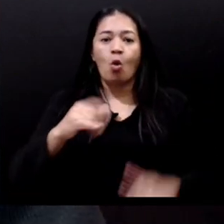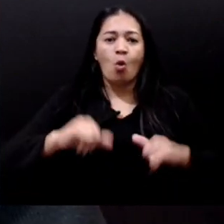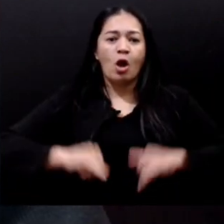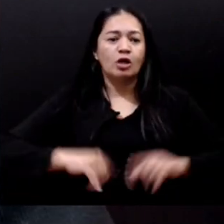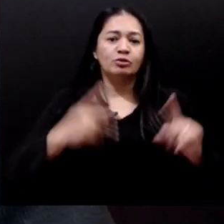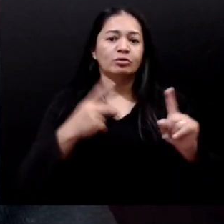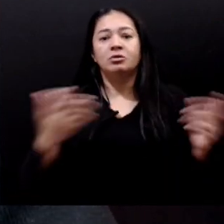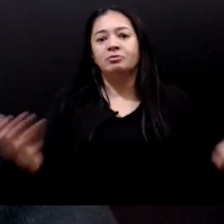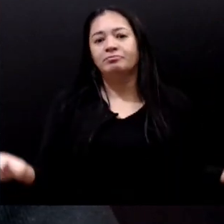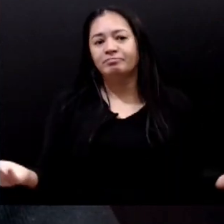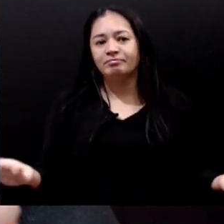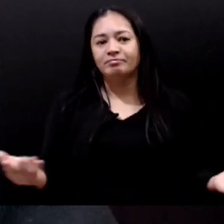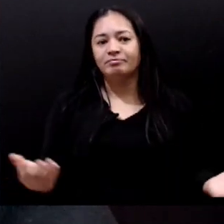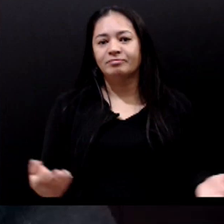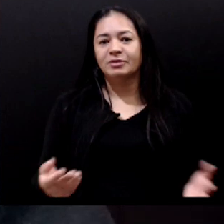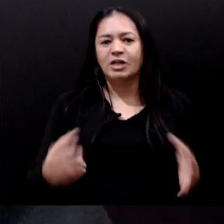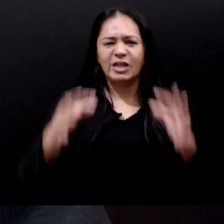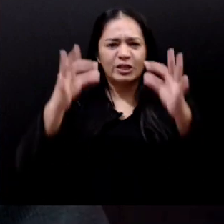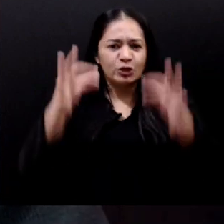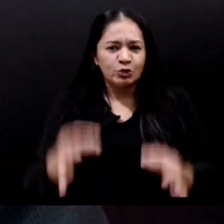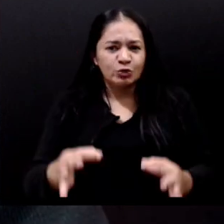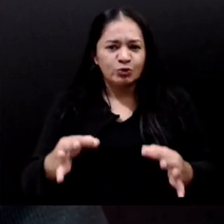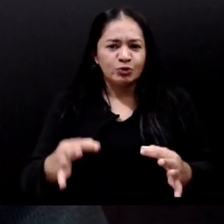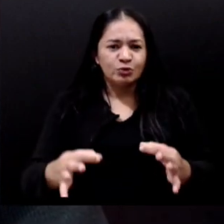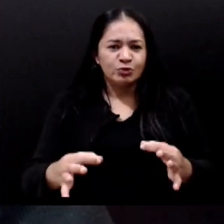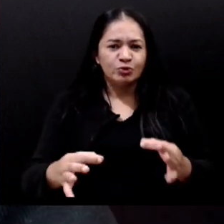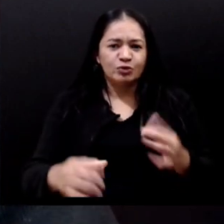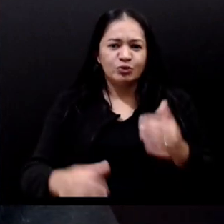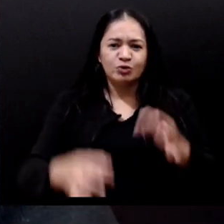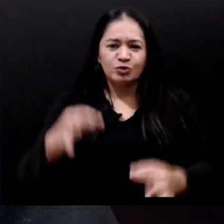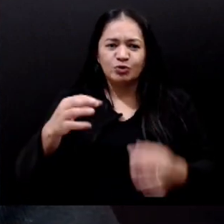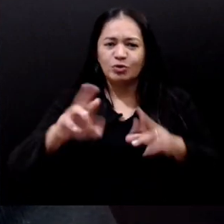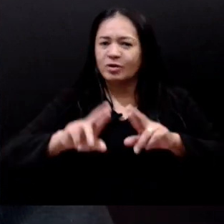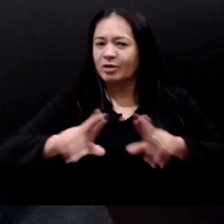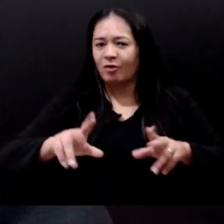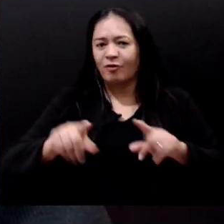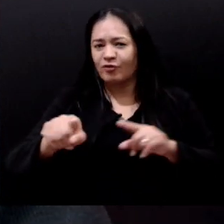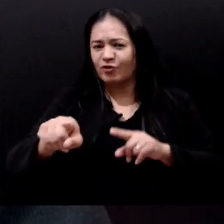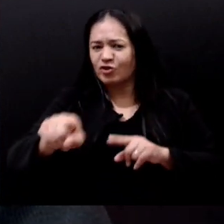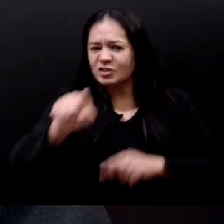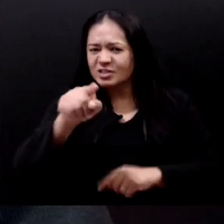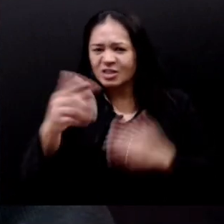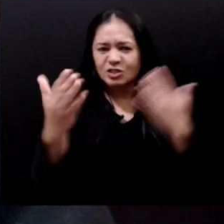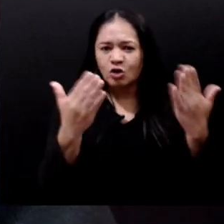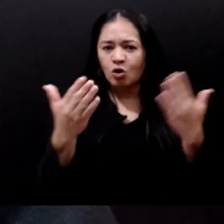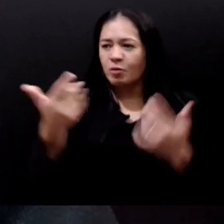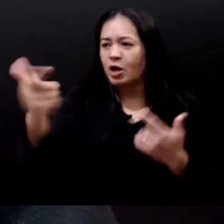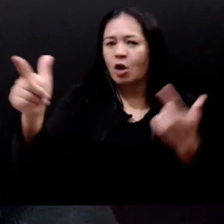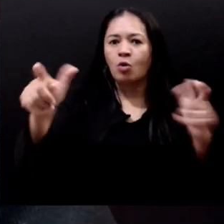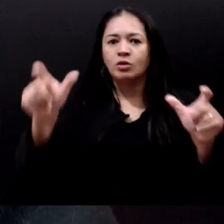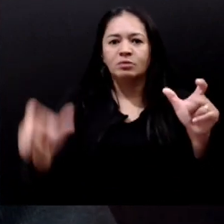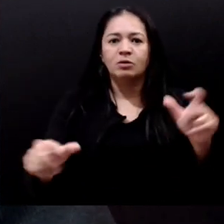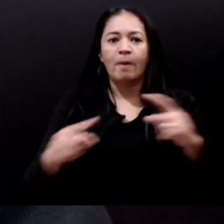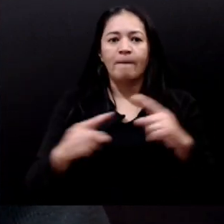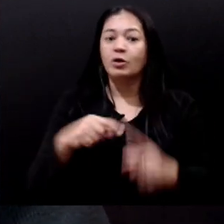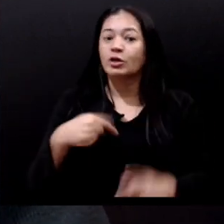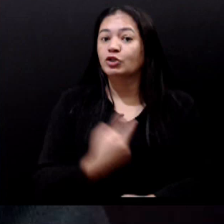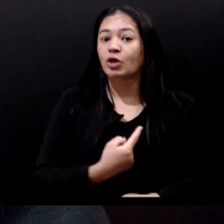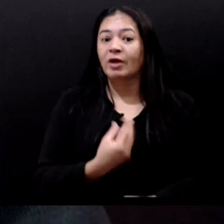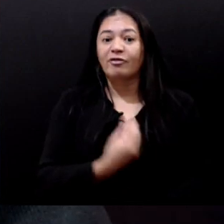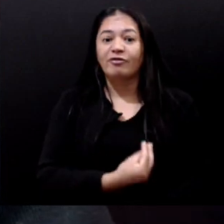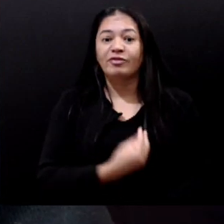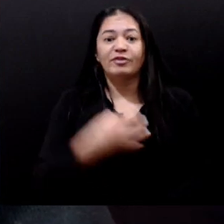é justo, né, se fazer uma comparação com outra pessoa, porque ela tem uma vida diferente, né, em vários